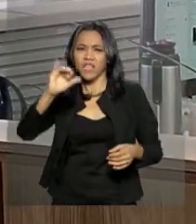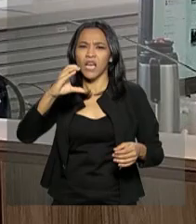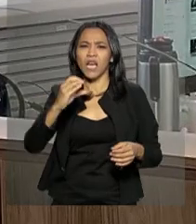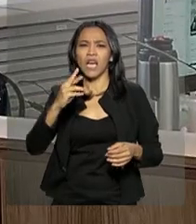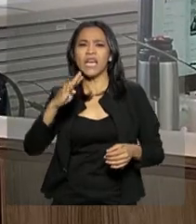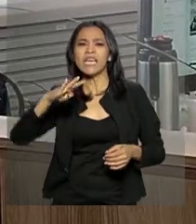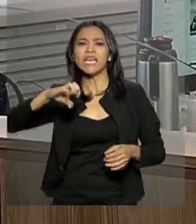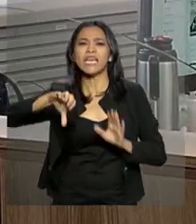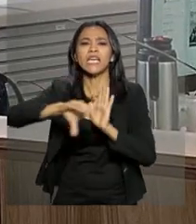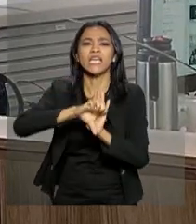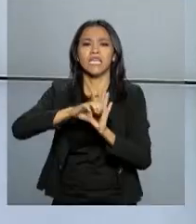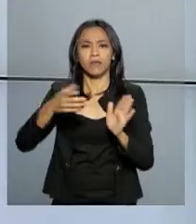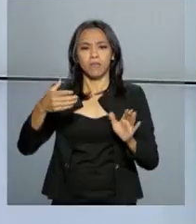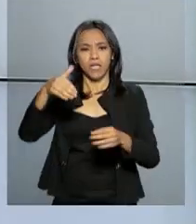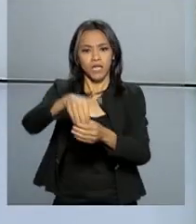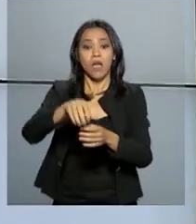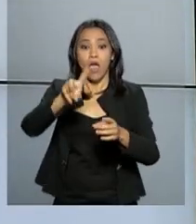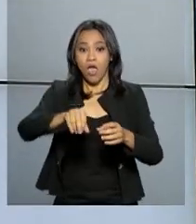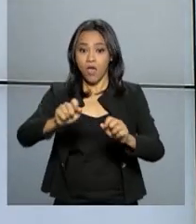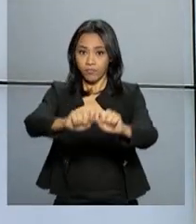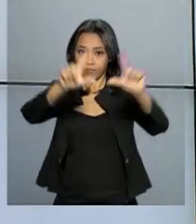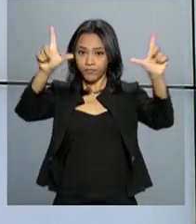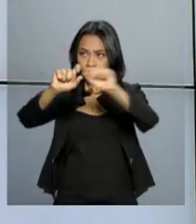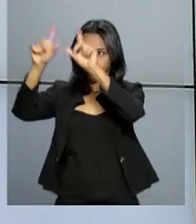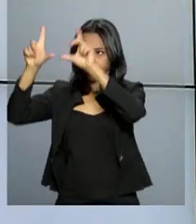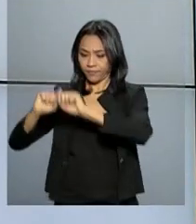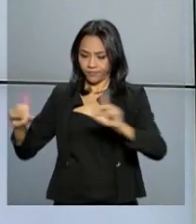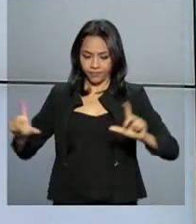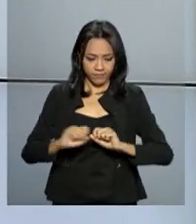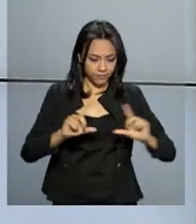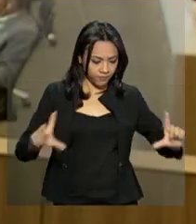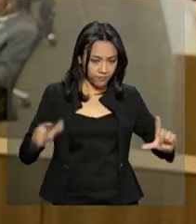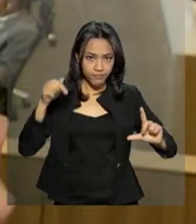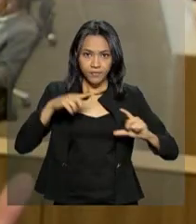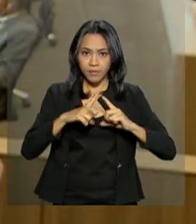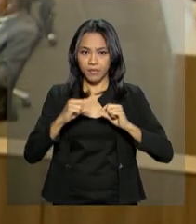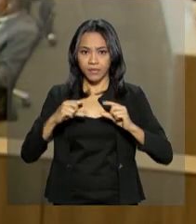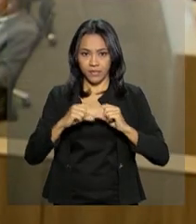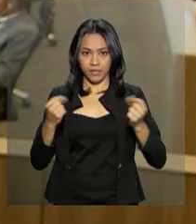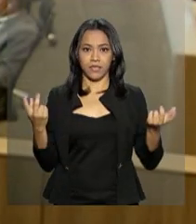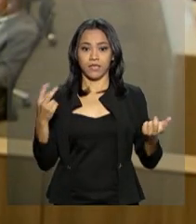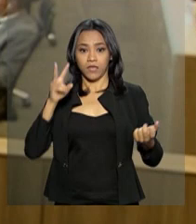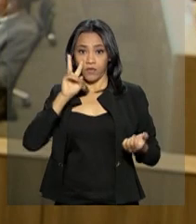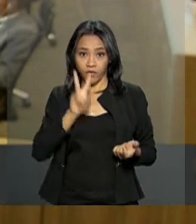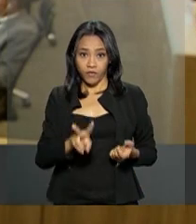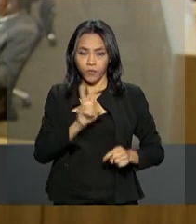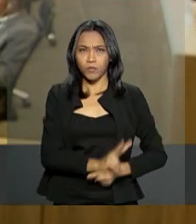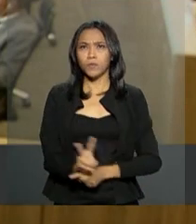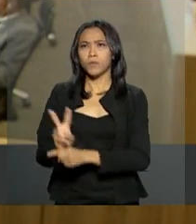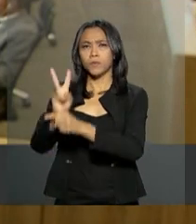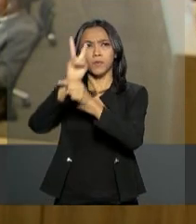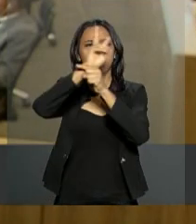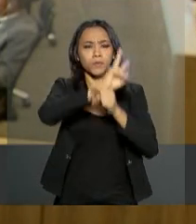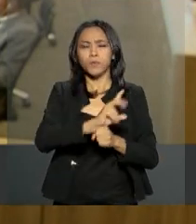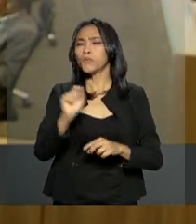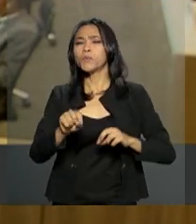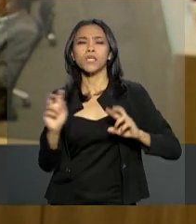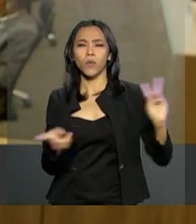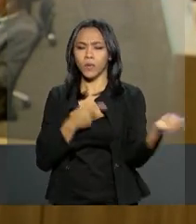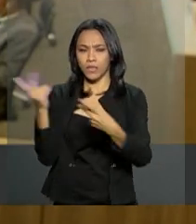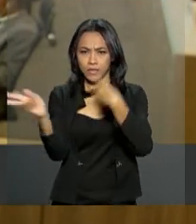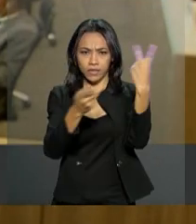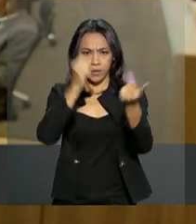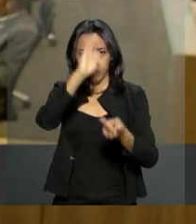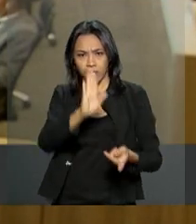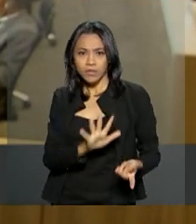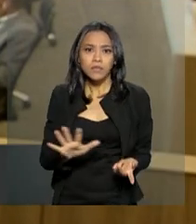foi concentrada no centro integrado de comando e controle nacional daqui foi feito monitoramento da situação em todo o país